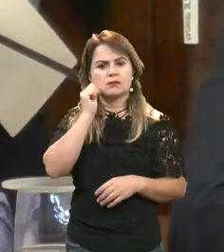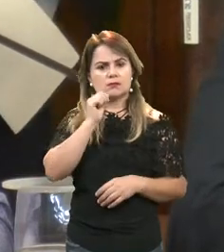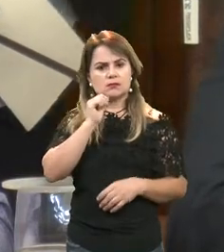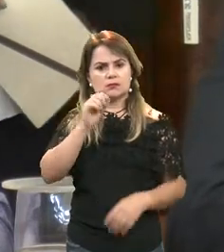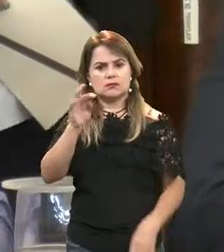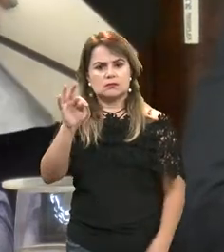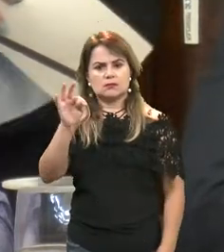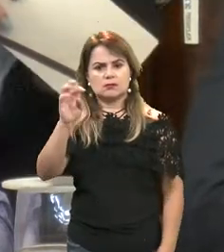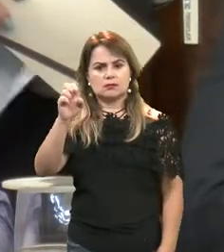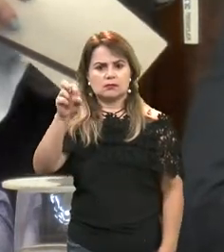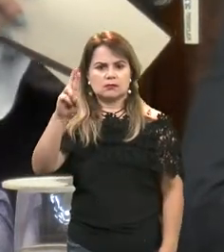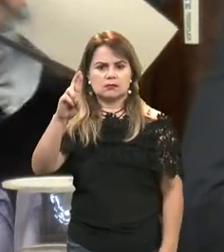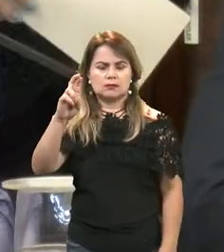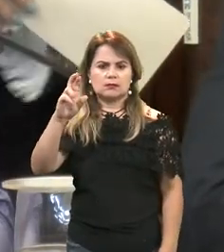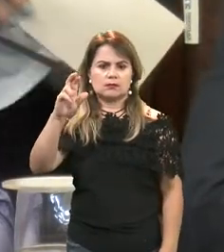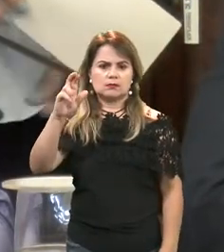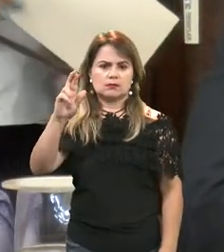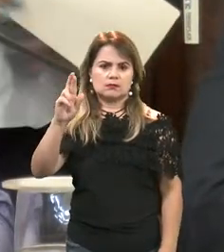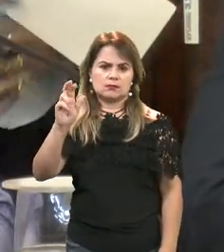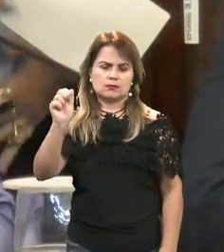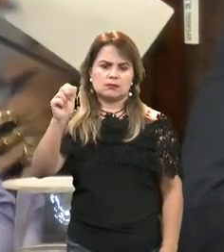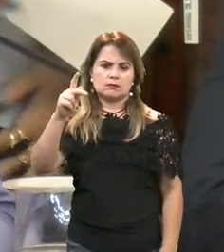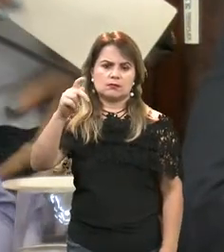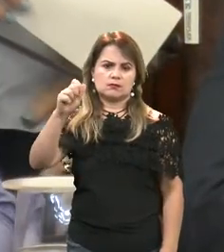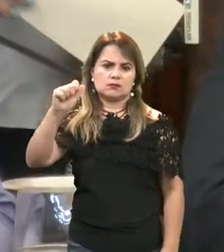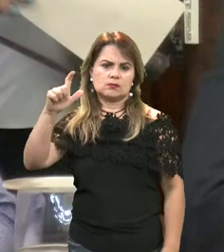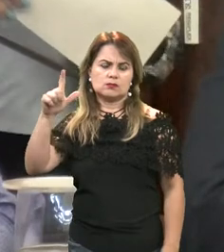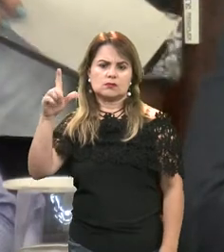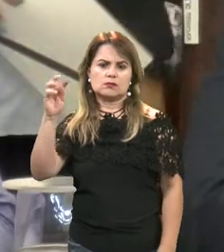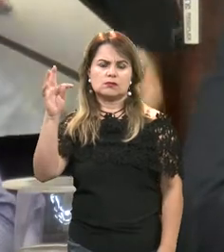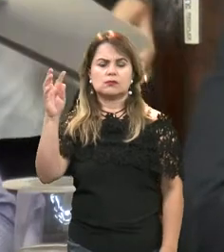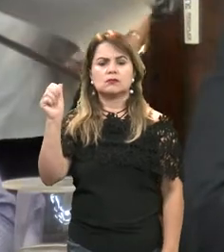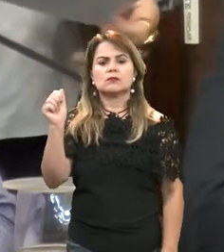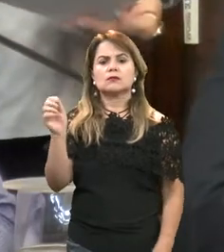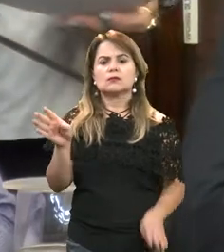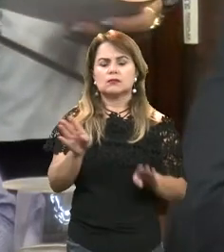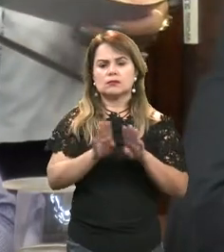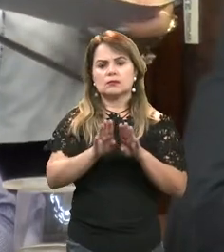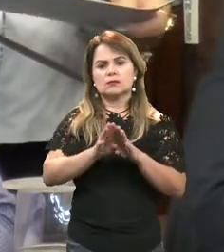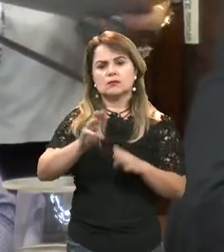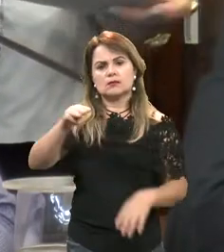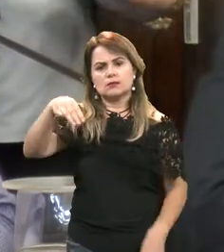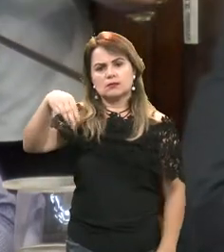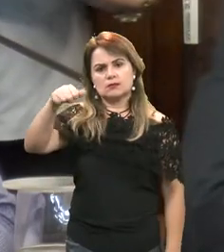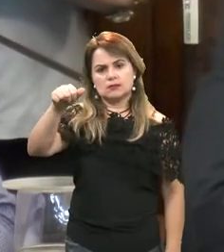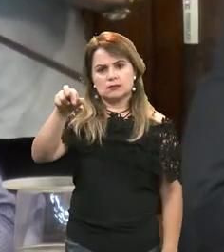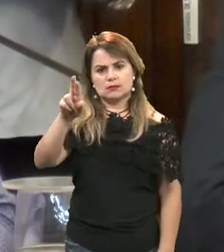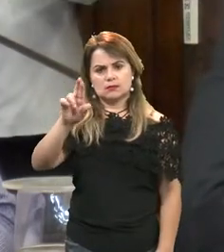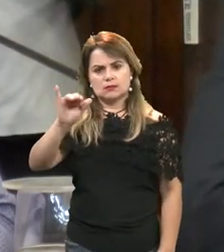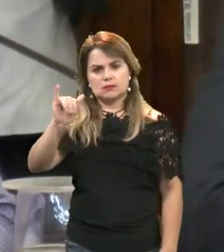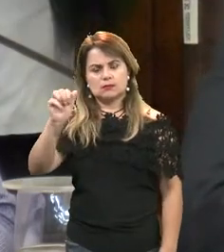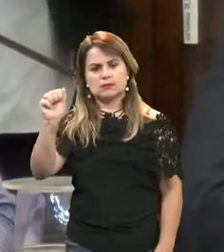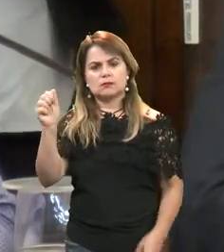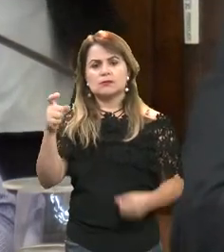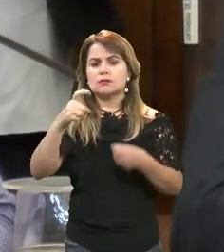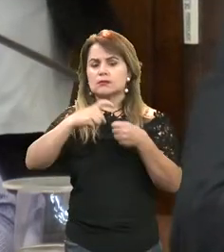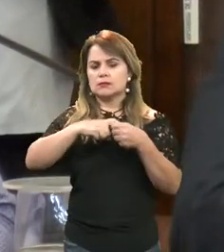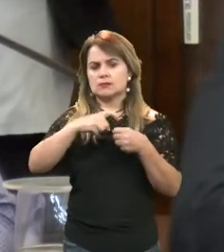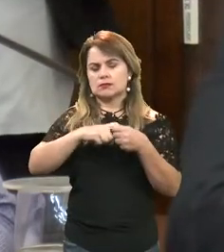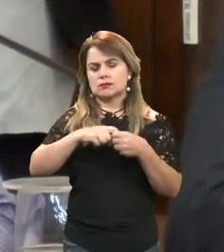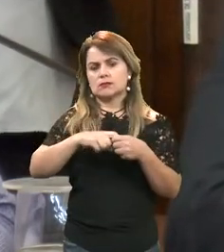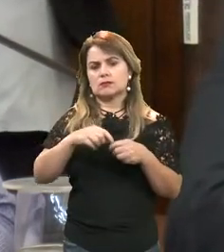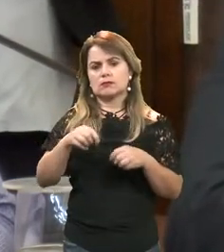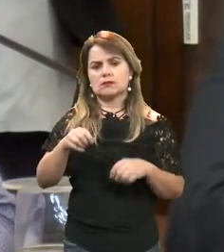Malele, Maria de Lourdes Cunha Redondo, associada da Malele, Vitor Rino,